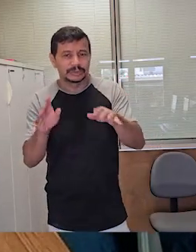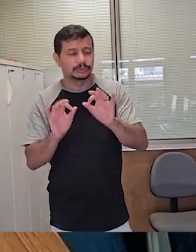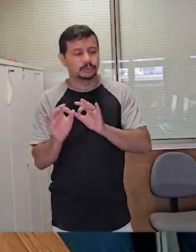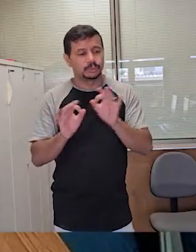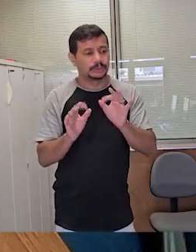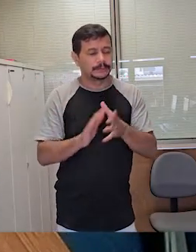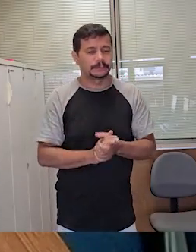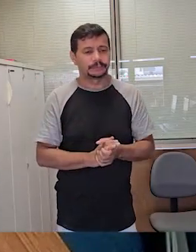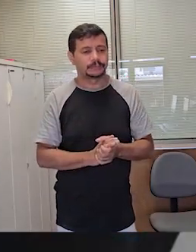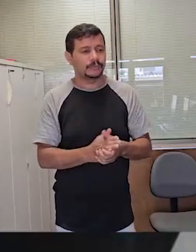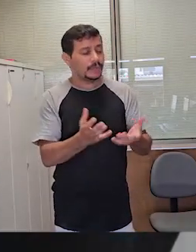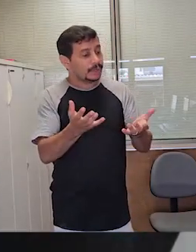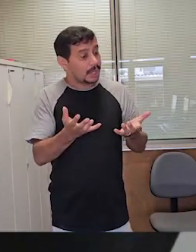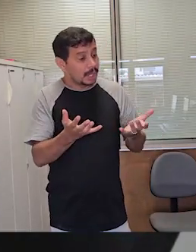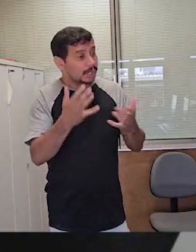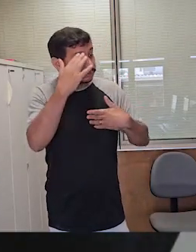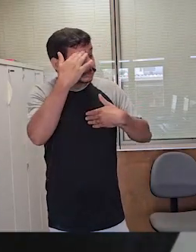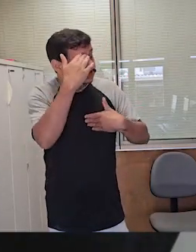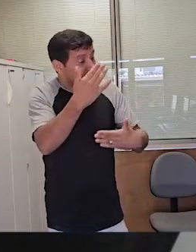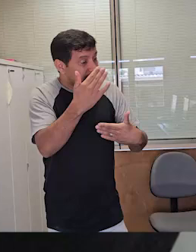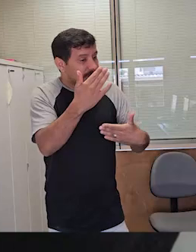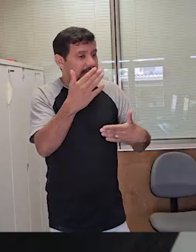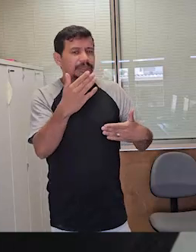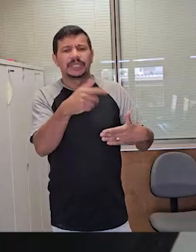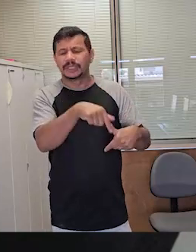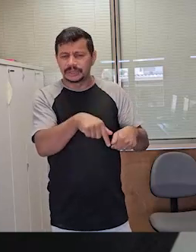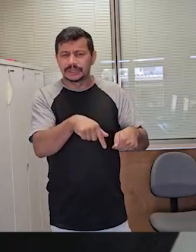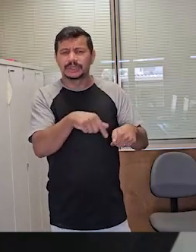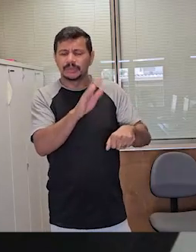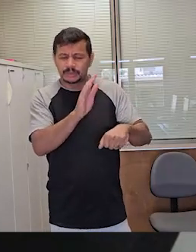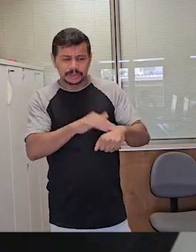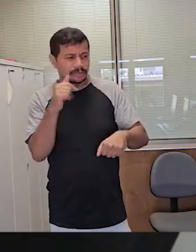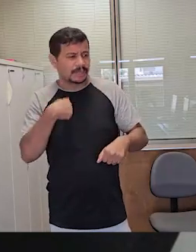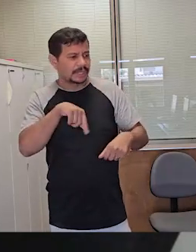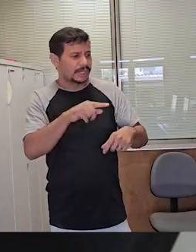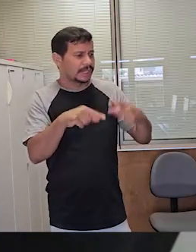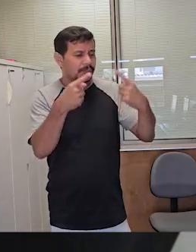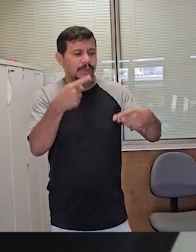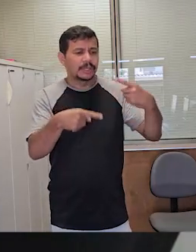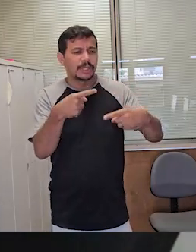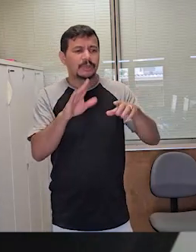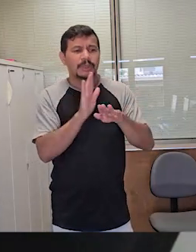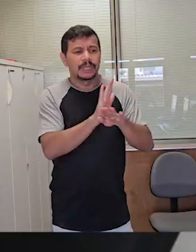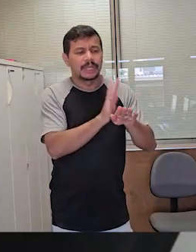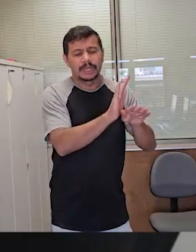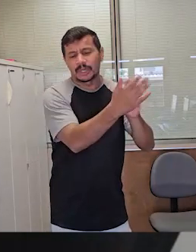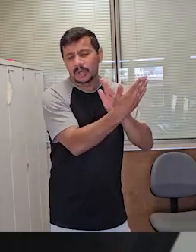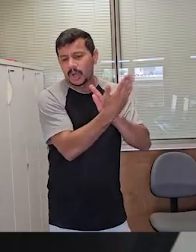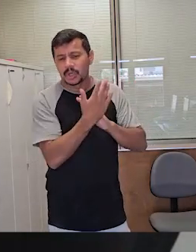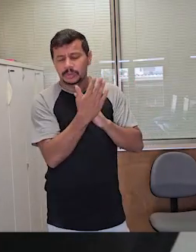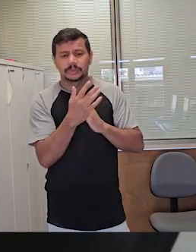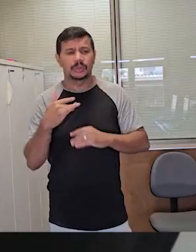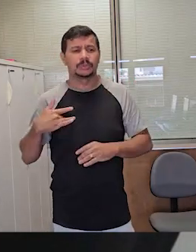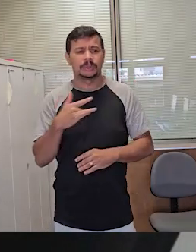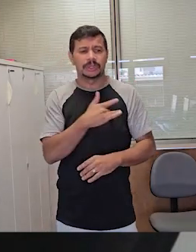companheiros metalúrgicos? Eu que agradeço mais uma vez aí a participação, né, o chamado para a gente poder estar colaborando e nesse debate